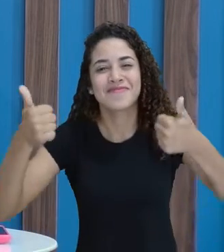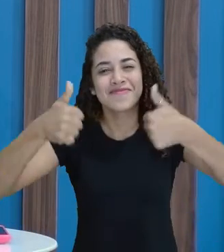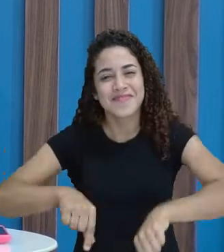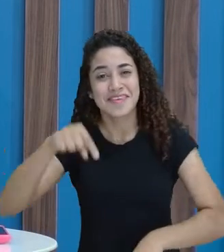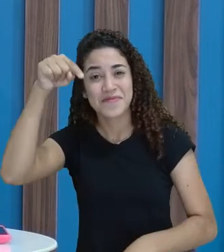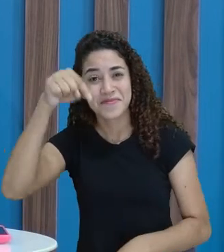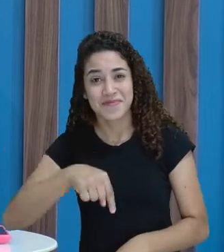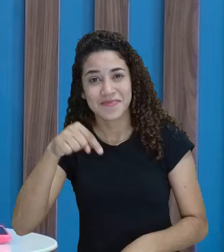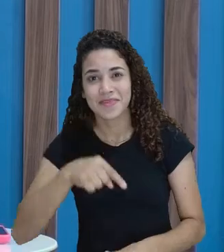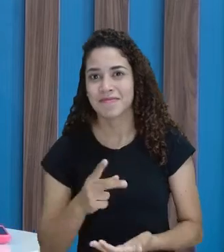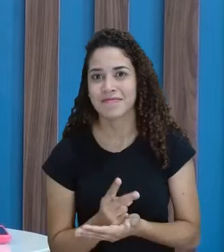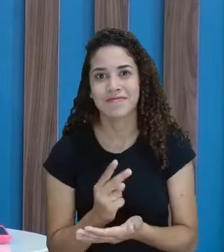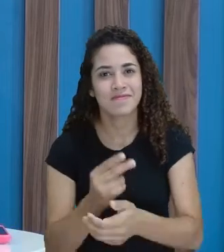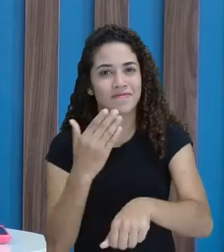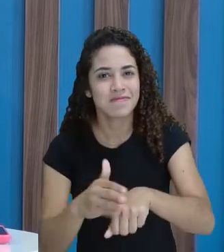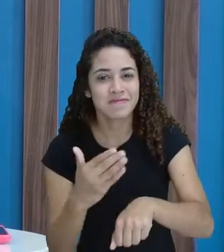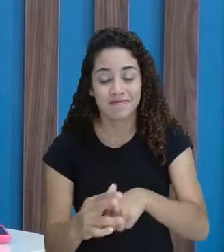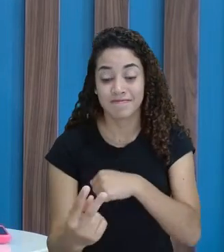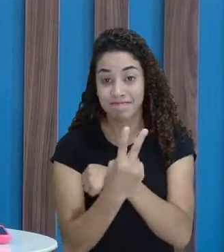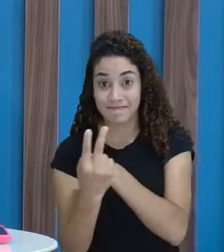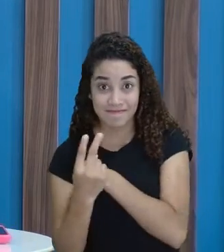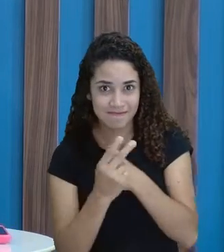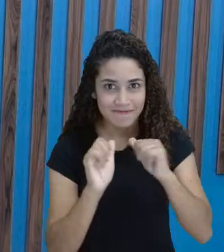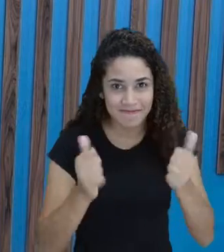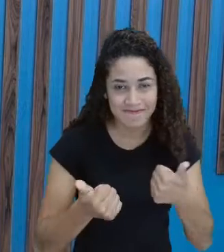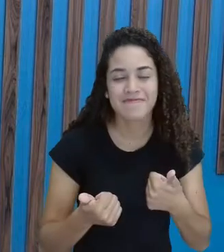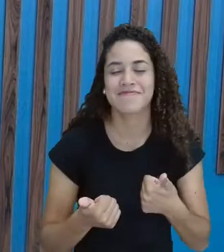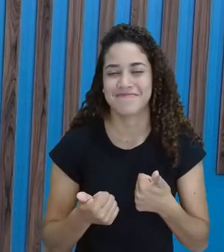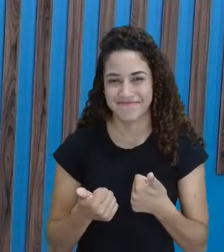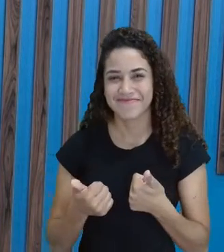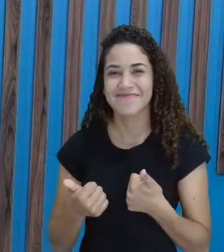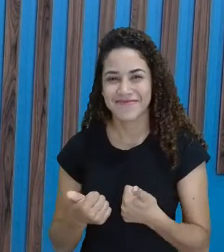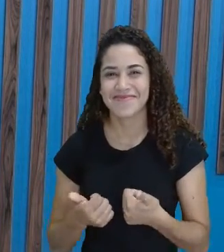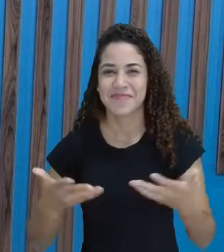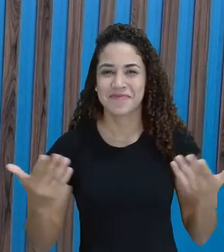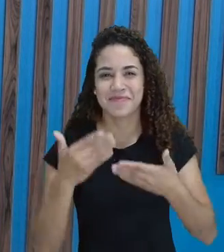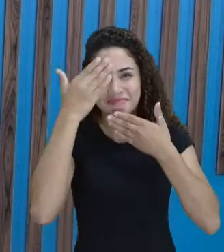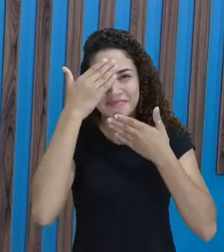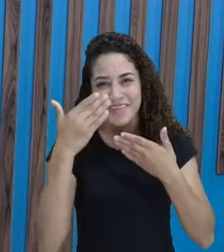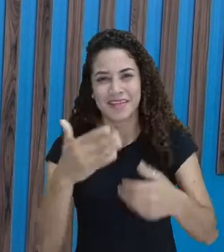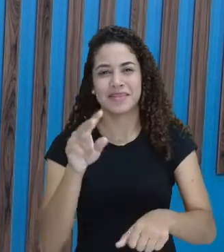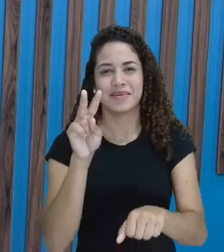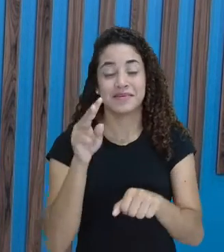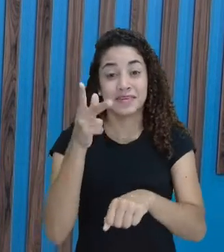permanecer em prática e nos protegendo, hein? Isso mesmo. Agradeço a